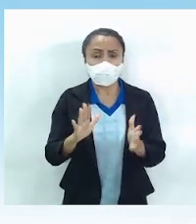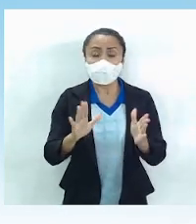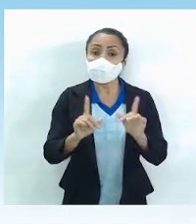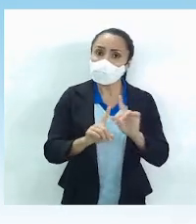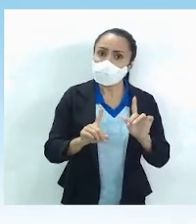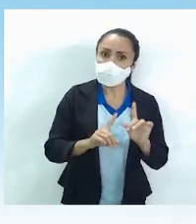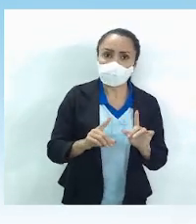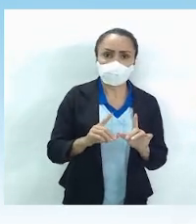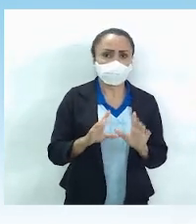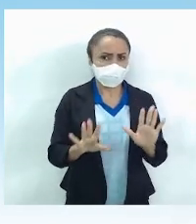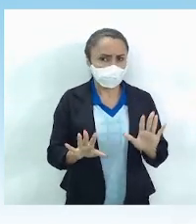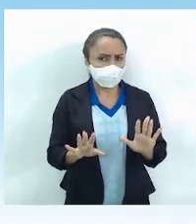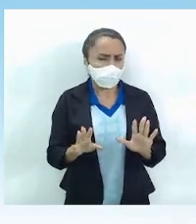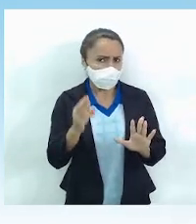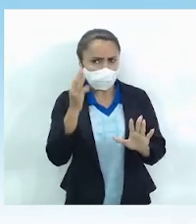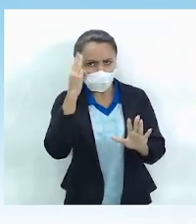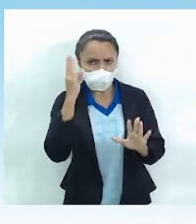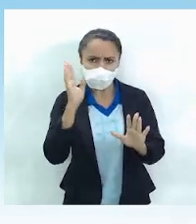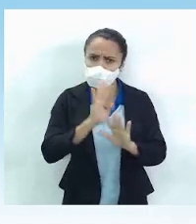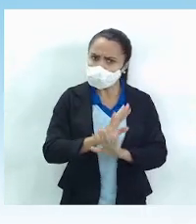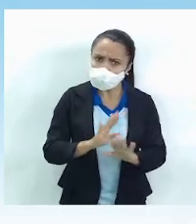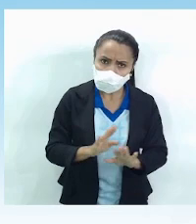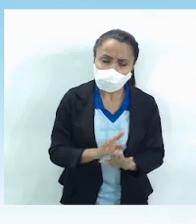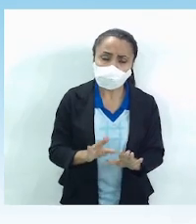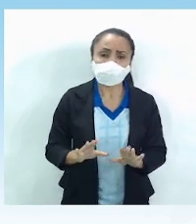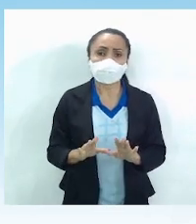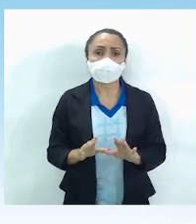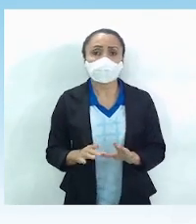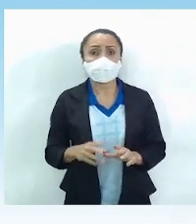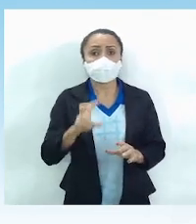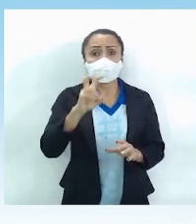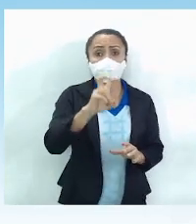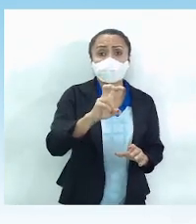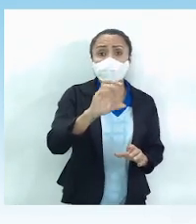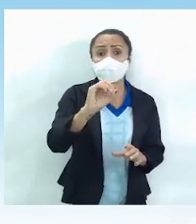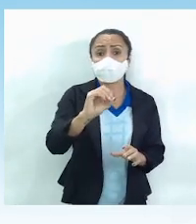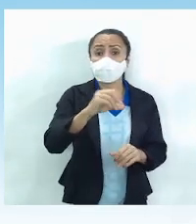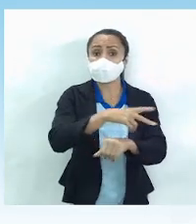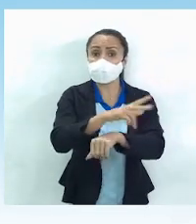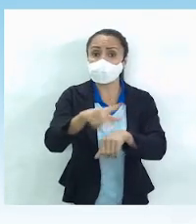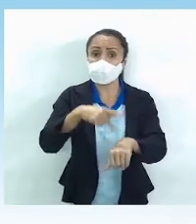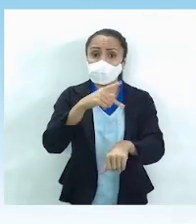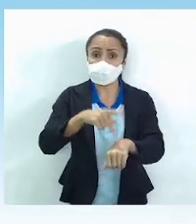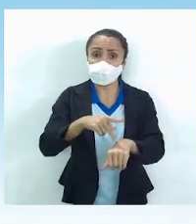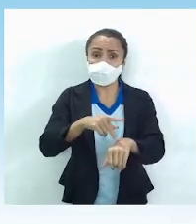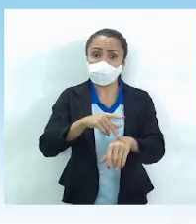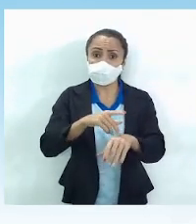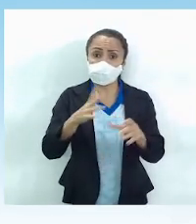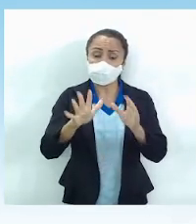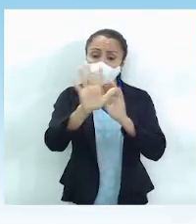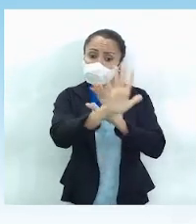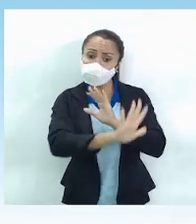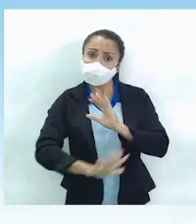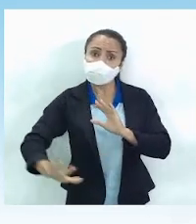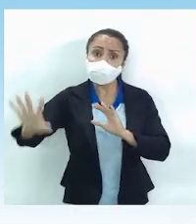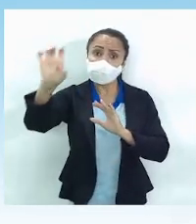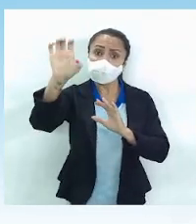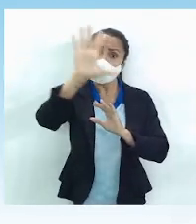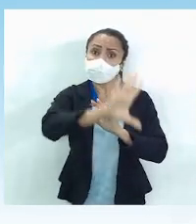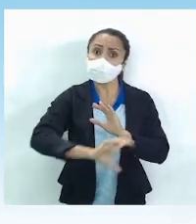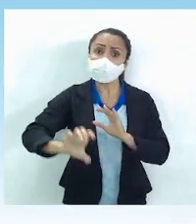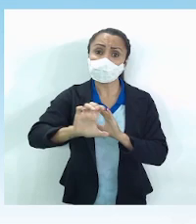que não. Logicamente que não. São 50 países que compõem a Europa, não